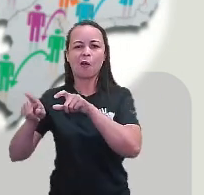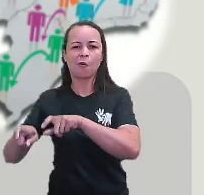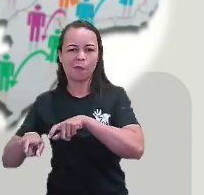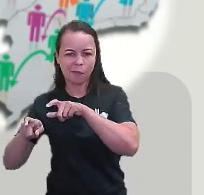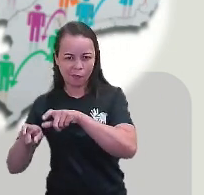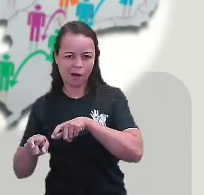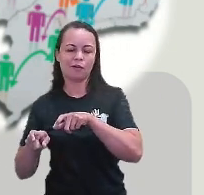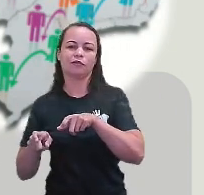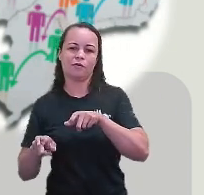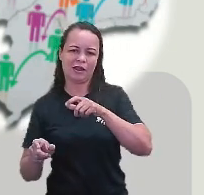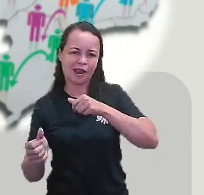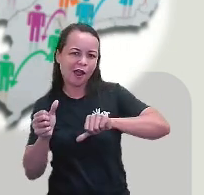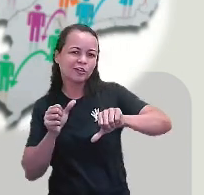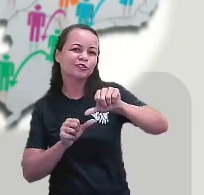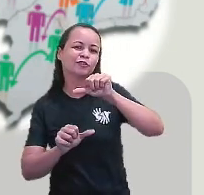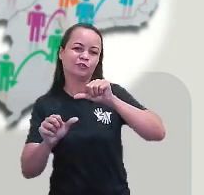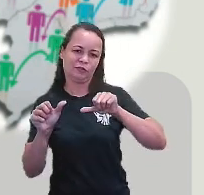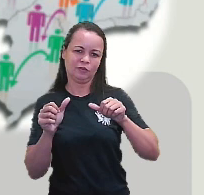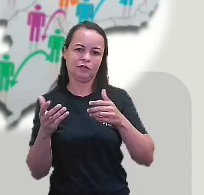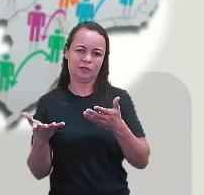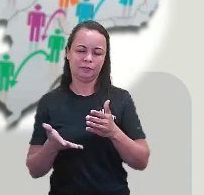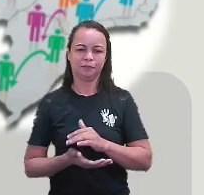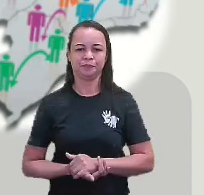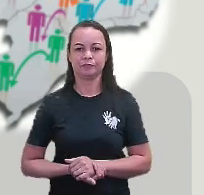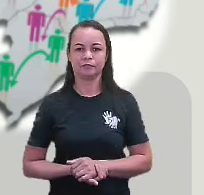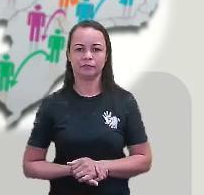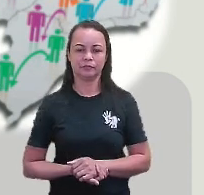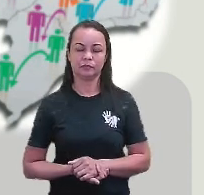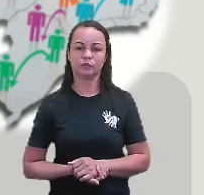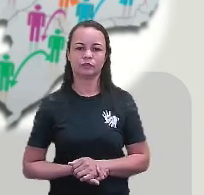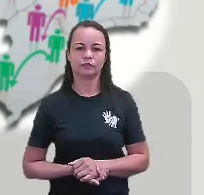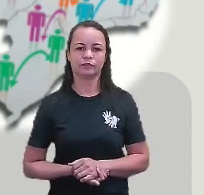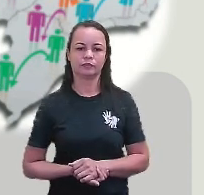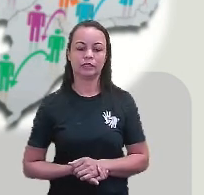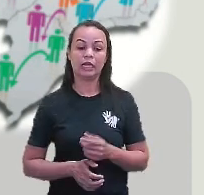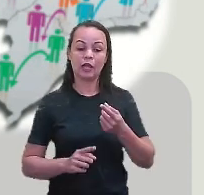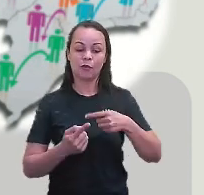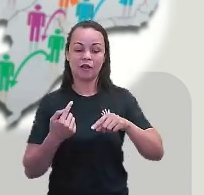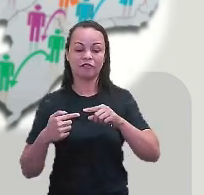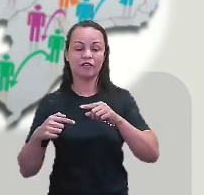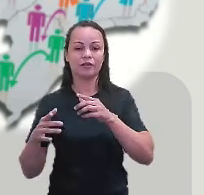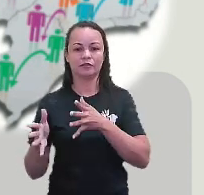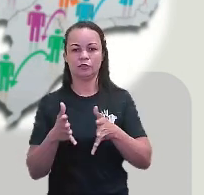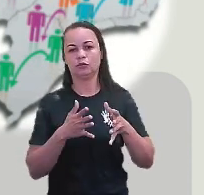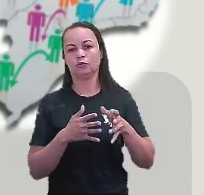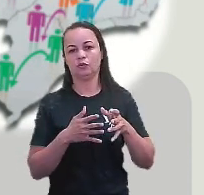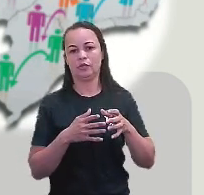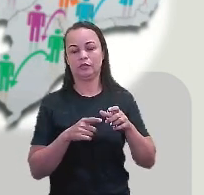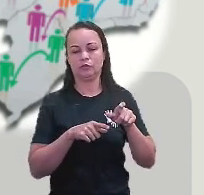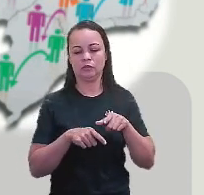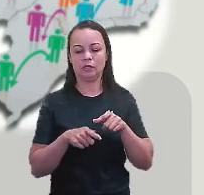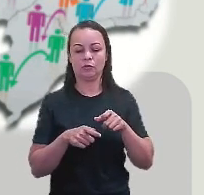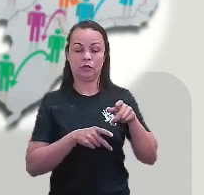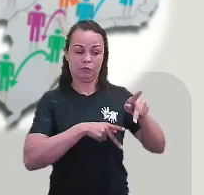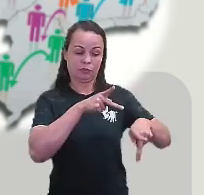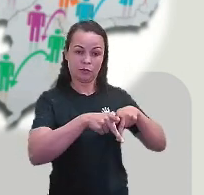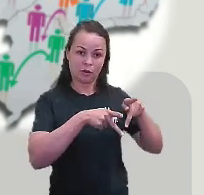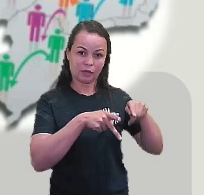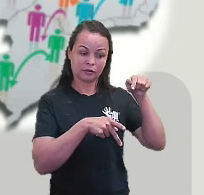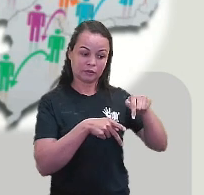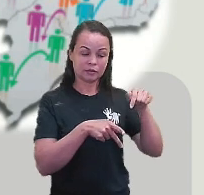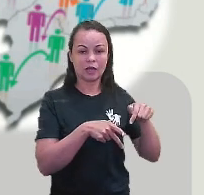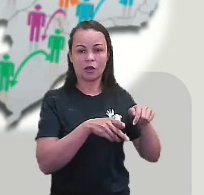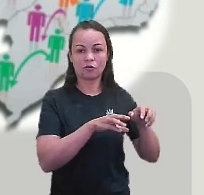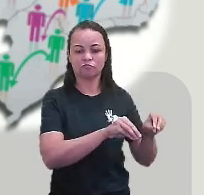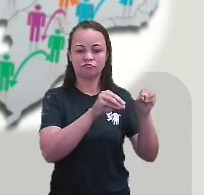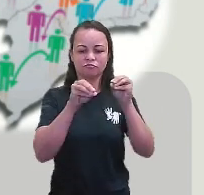do urbano e vai para o rural. É o reverso do êxodo rural, ou seja, quando a população urbana deixa a cidade